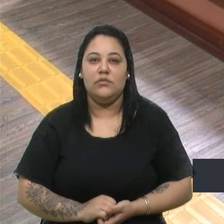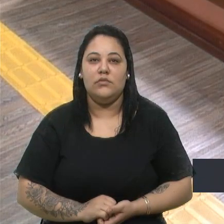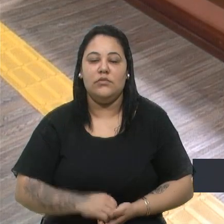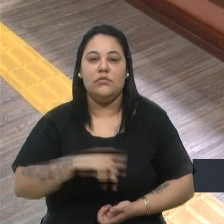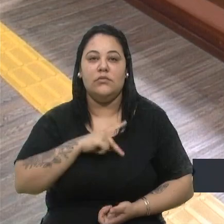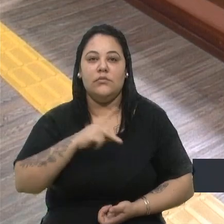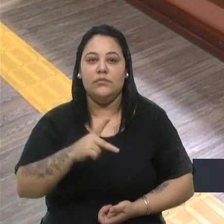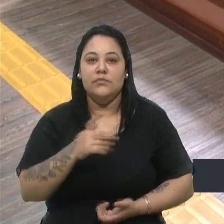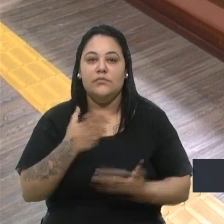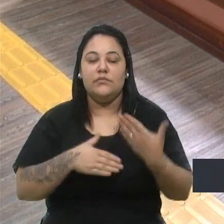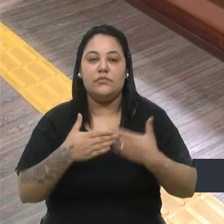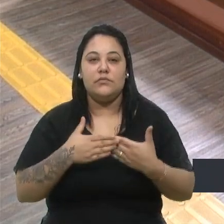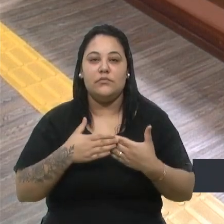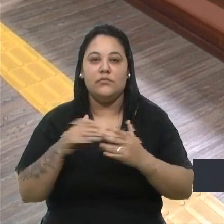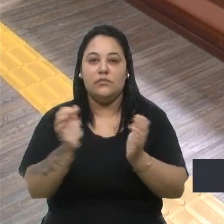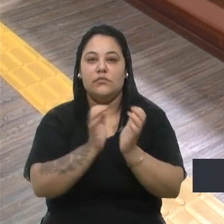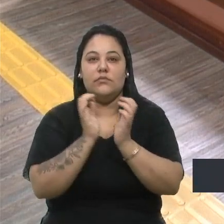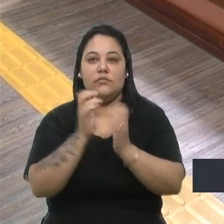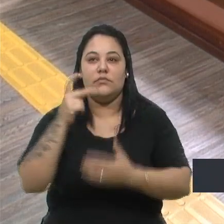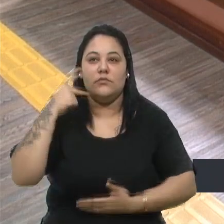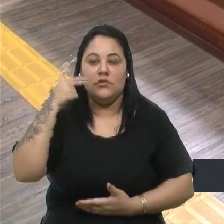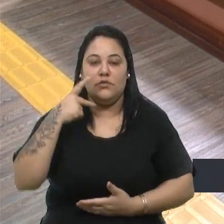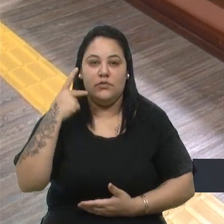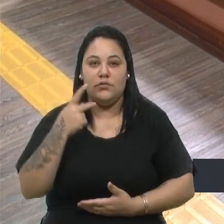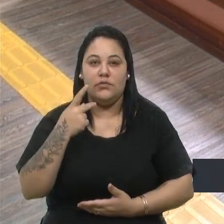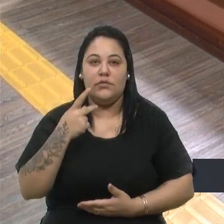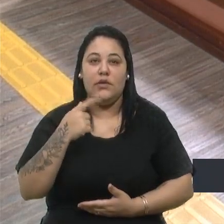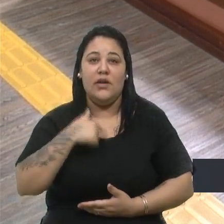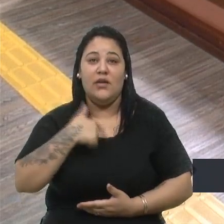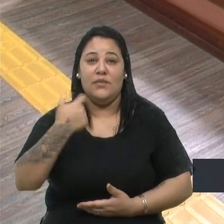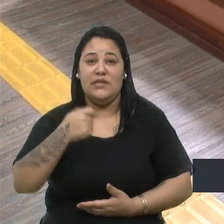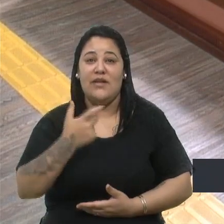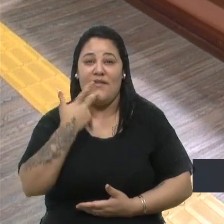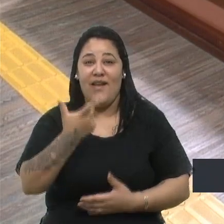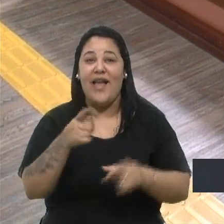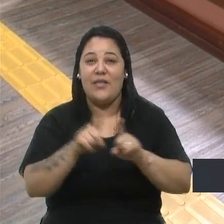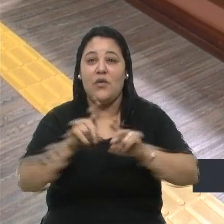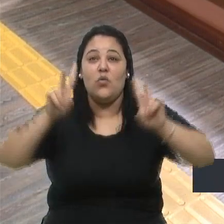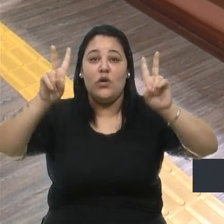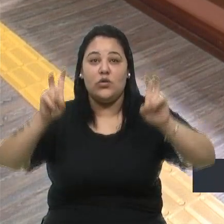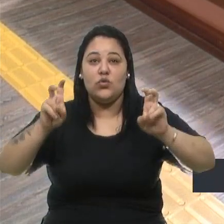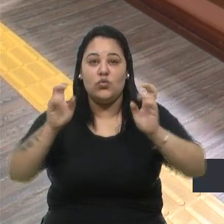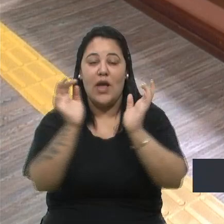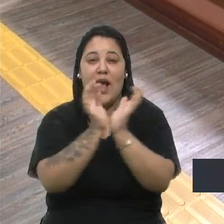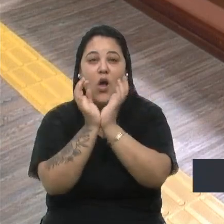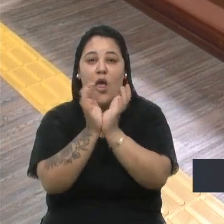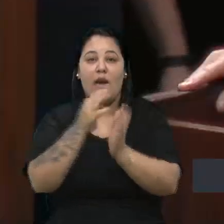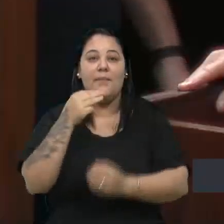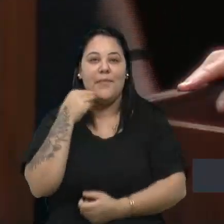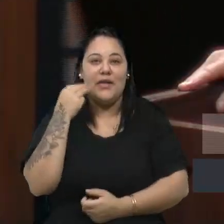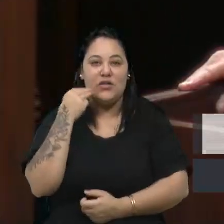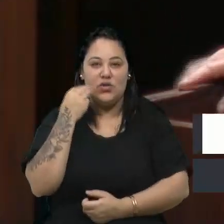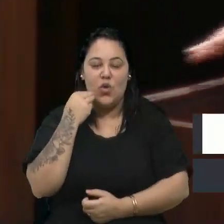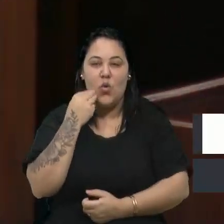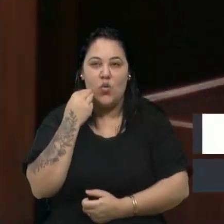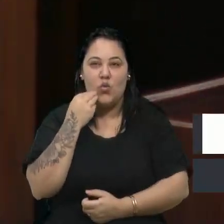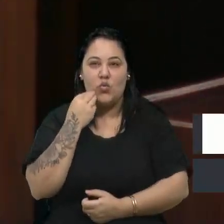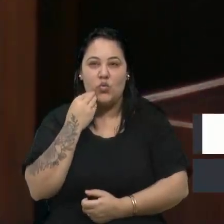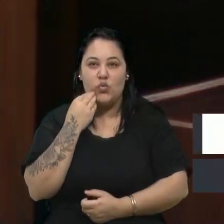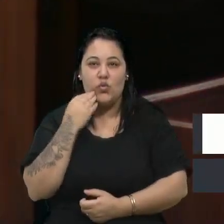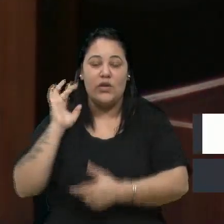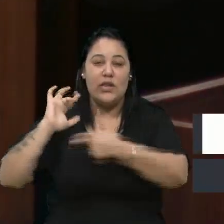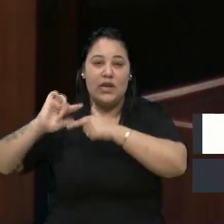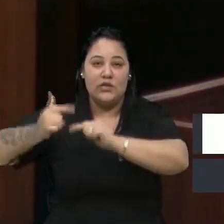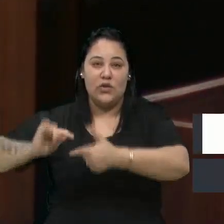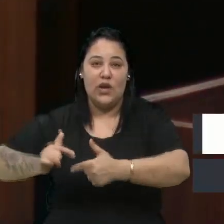Senhor presidente, caros colegas vereadores, eu não podia deixar de abordar um tema que a colega Marisol Santos,